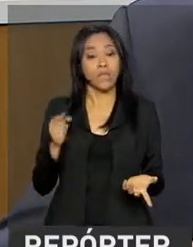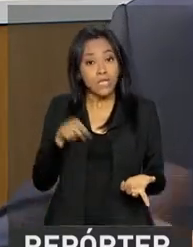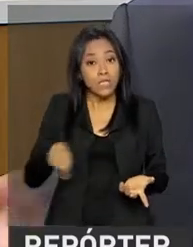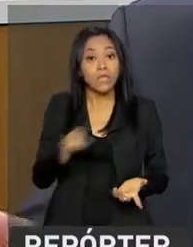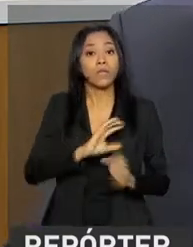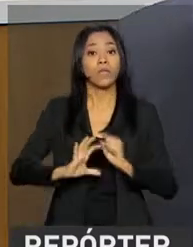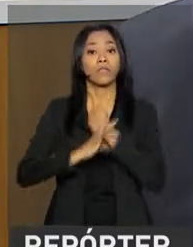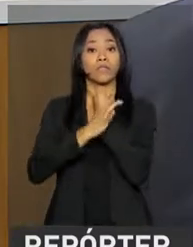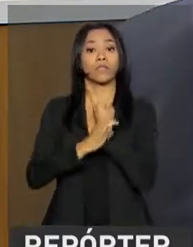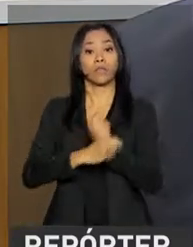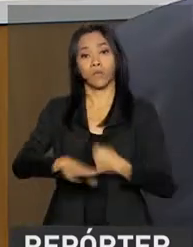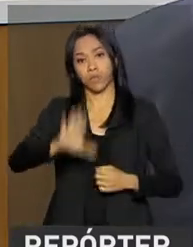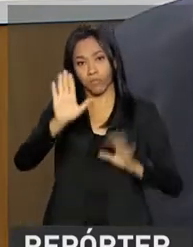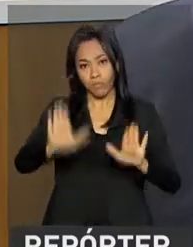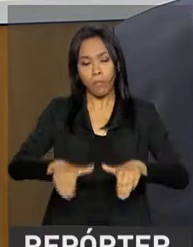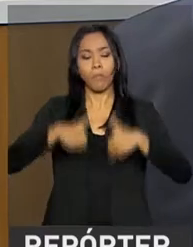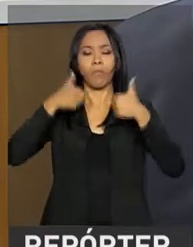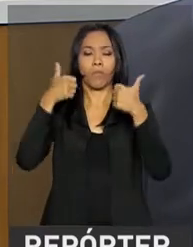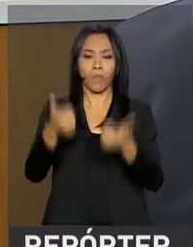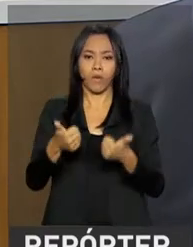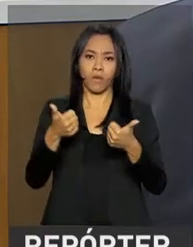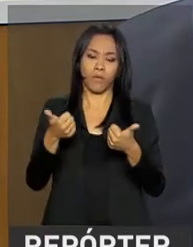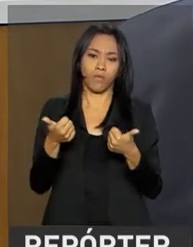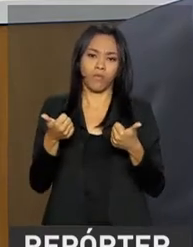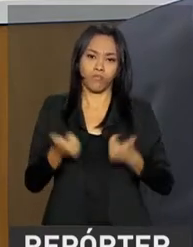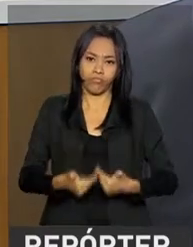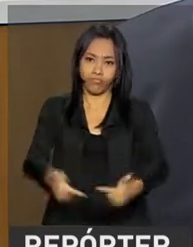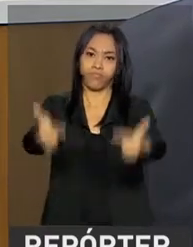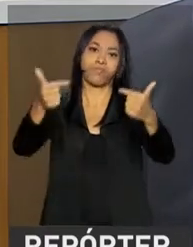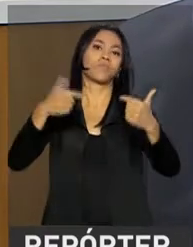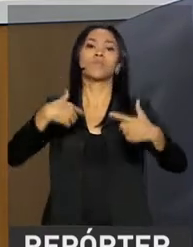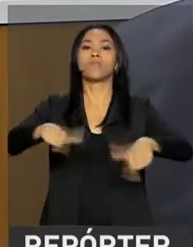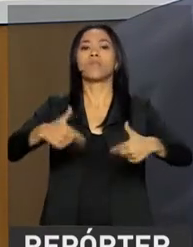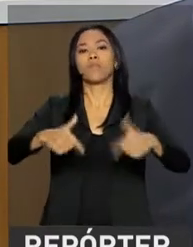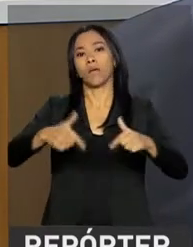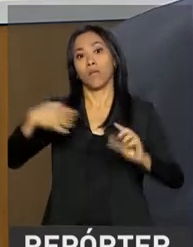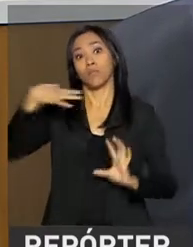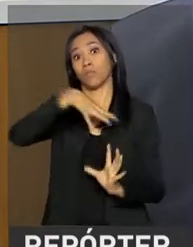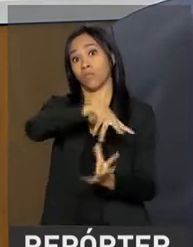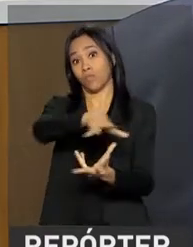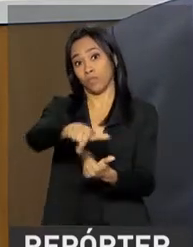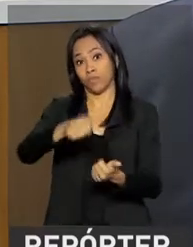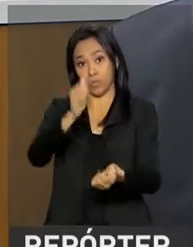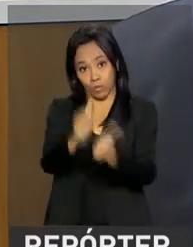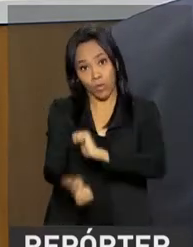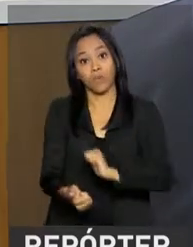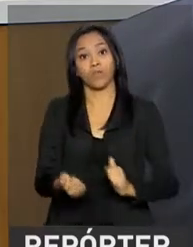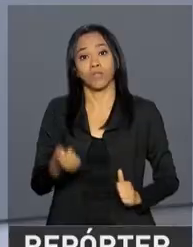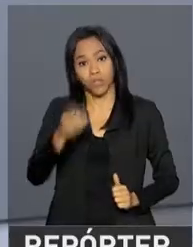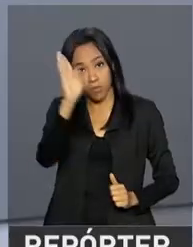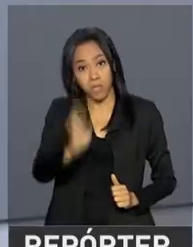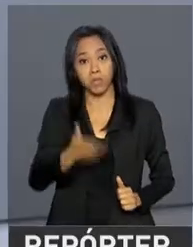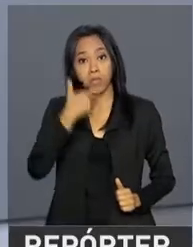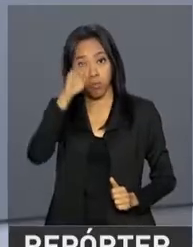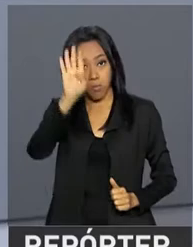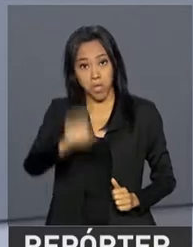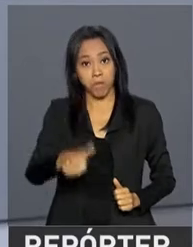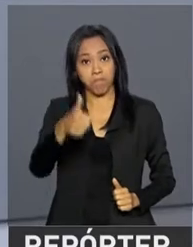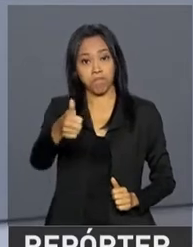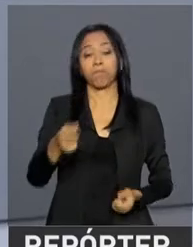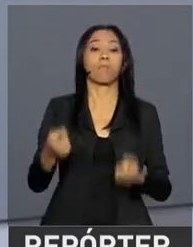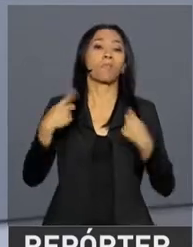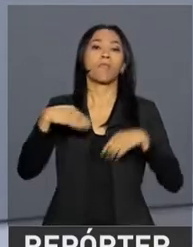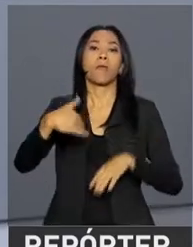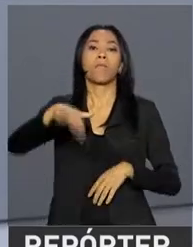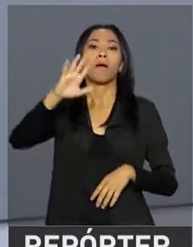performance ainda melhor no no cenário mundial o brasil já está muito bem colocado mais de